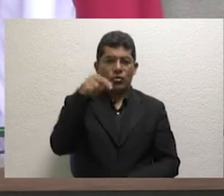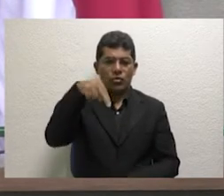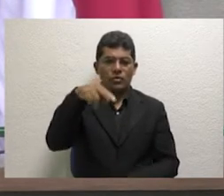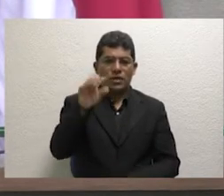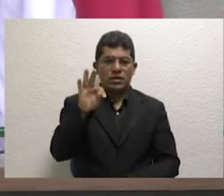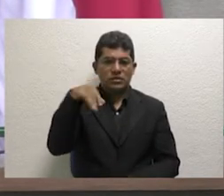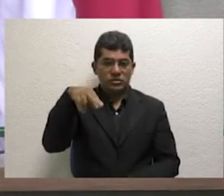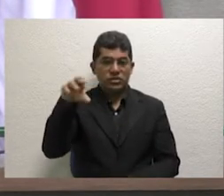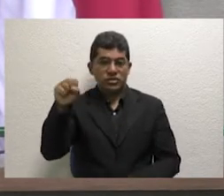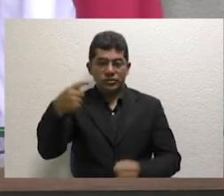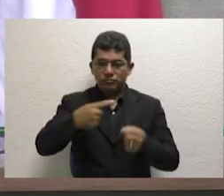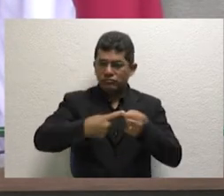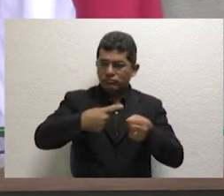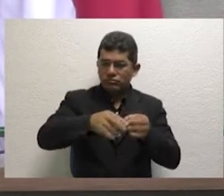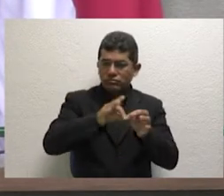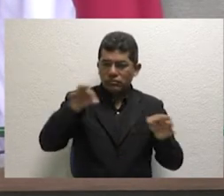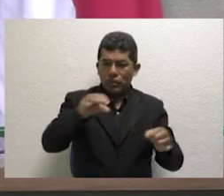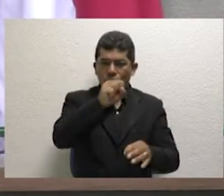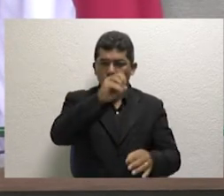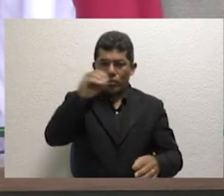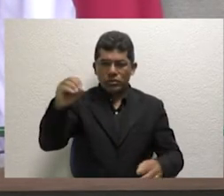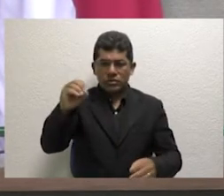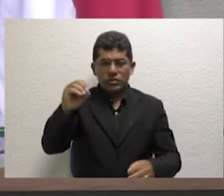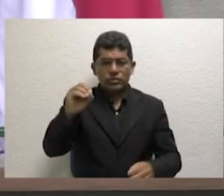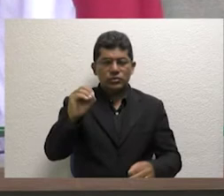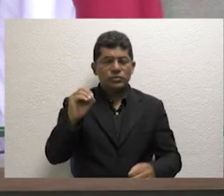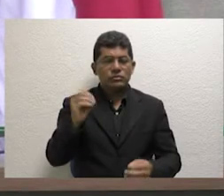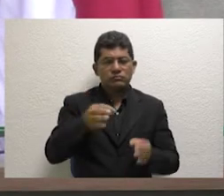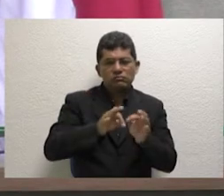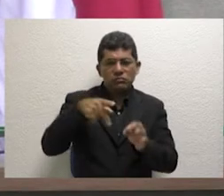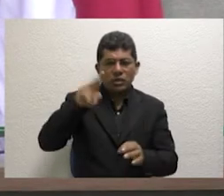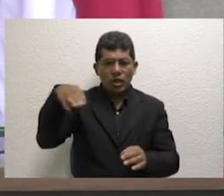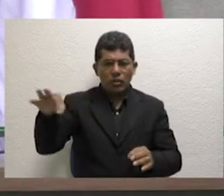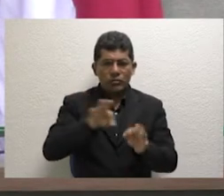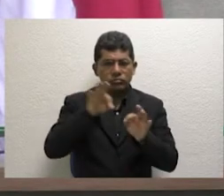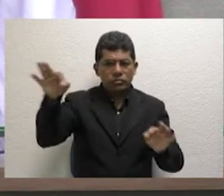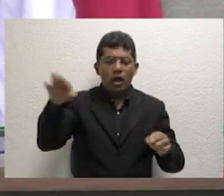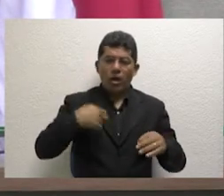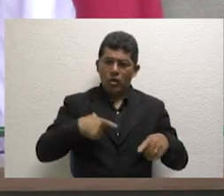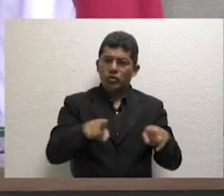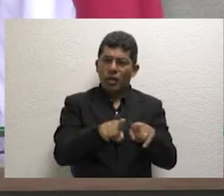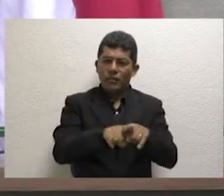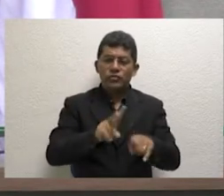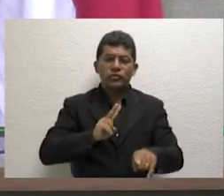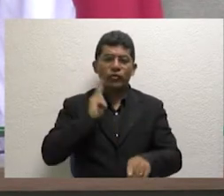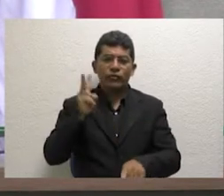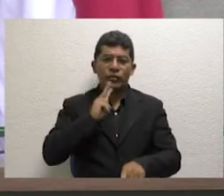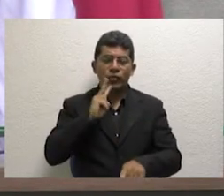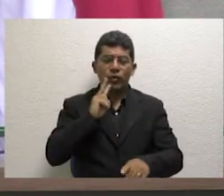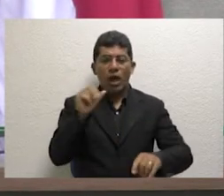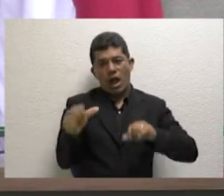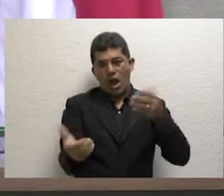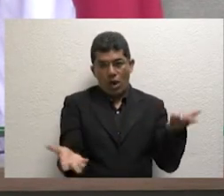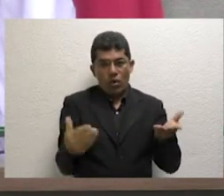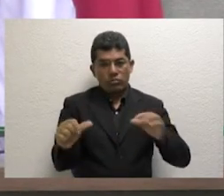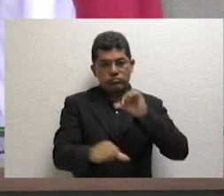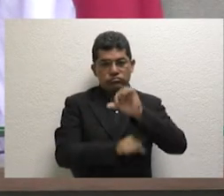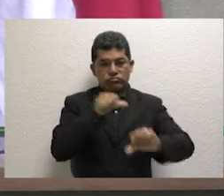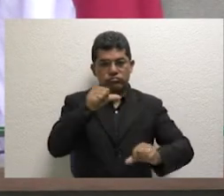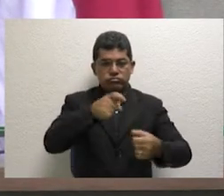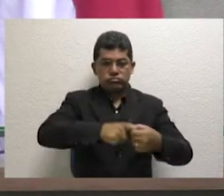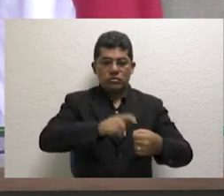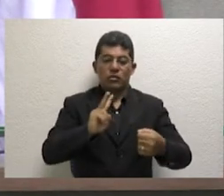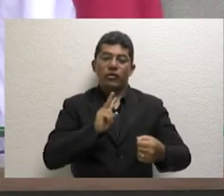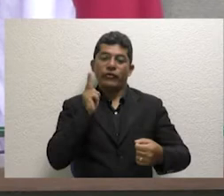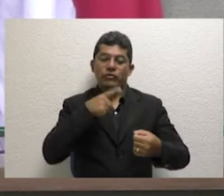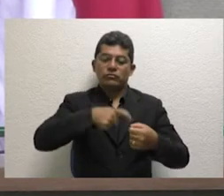estou sou também vereador eleito pelaquele município e agora estou como secretário é licenciado